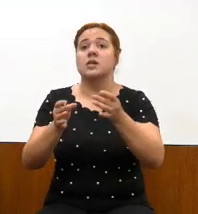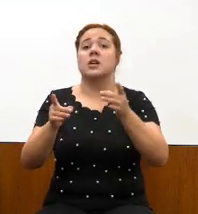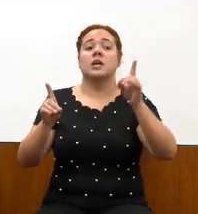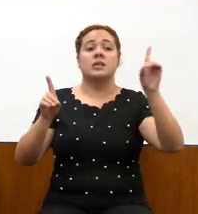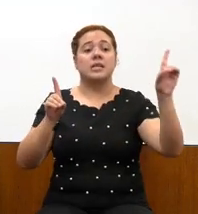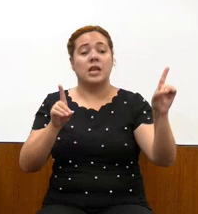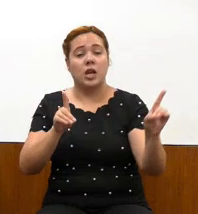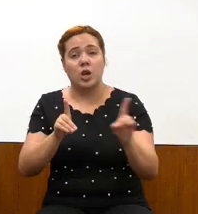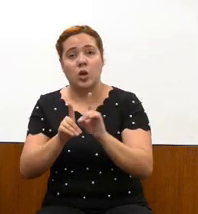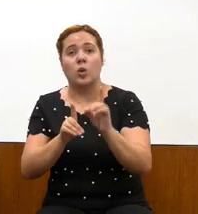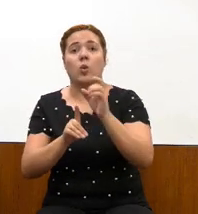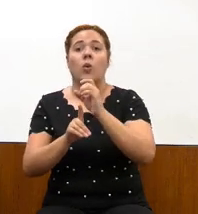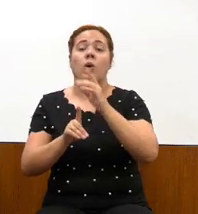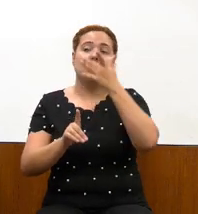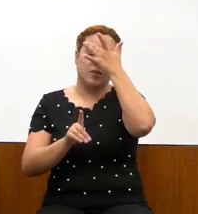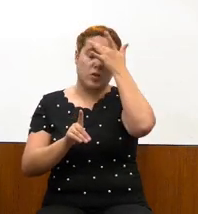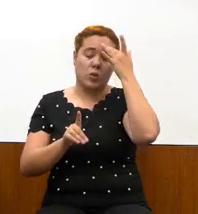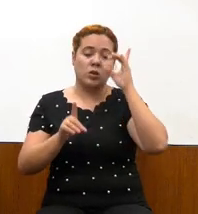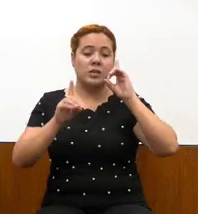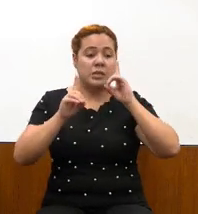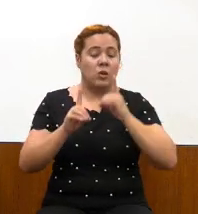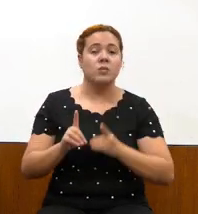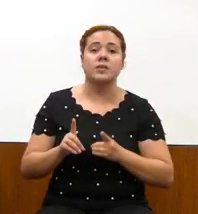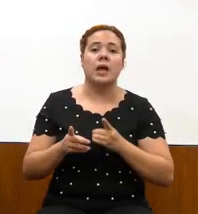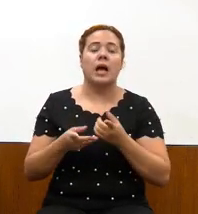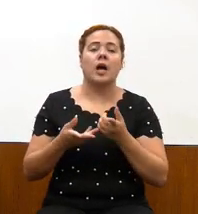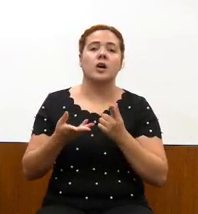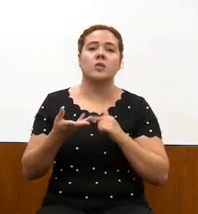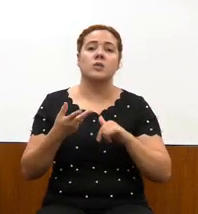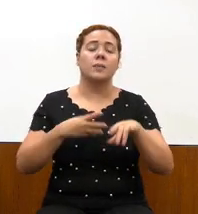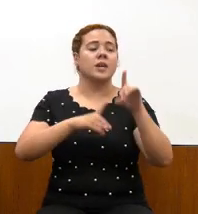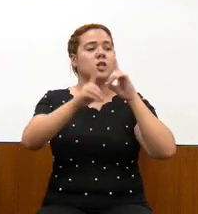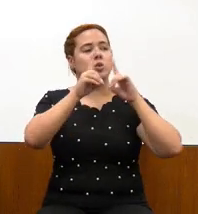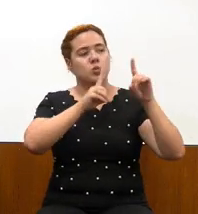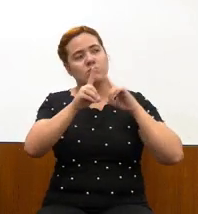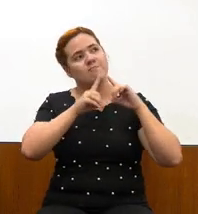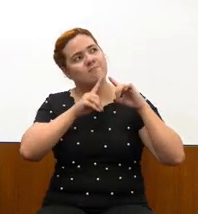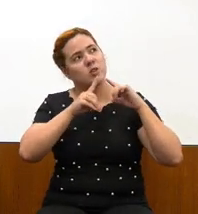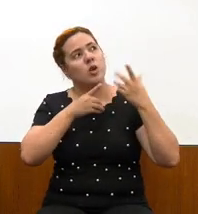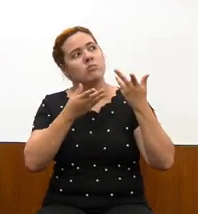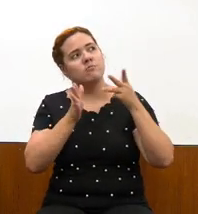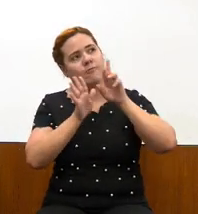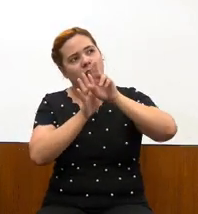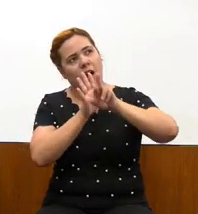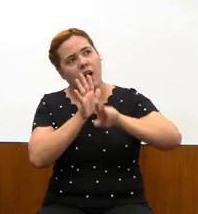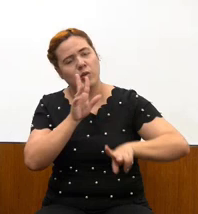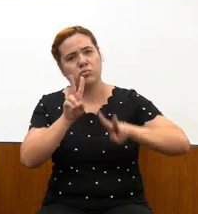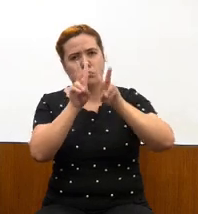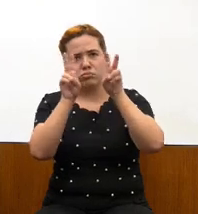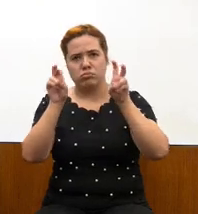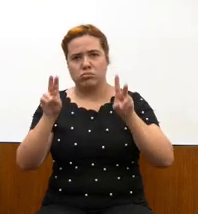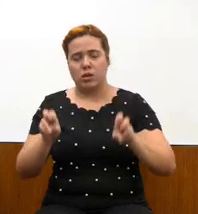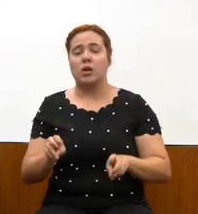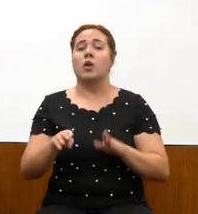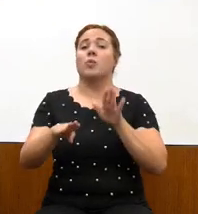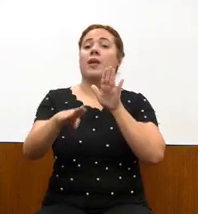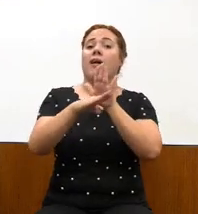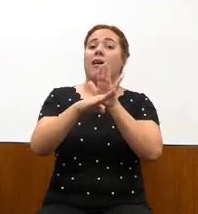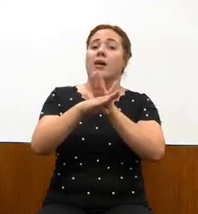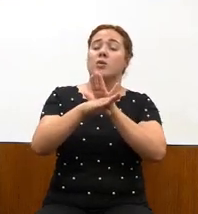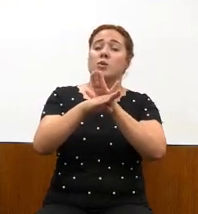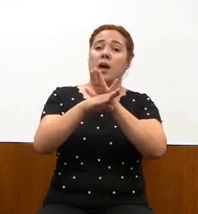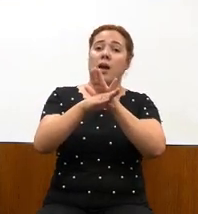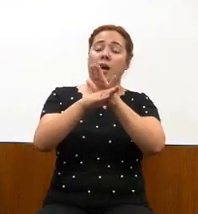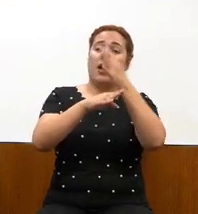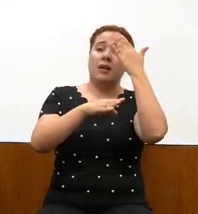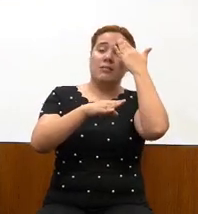a Síndrome de Down. Realizamos também uma discussão aprofundada sobre conscientização acerca